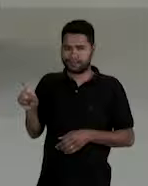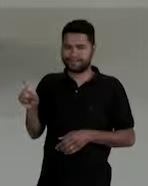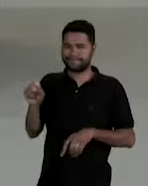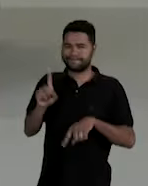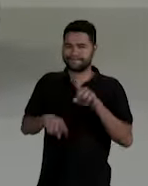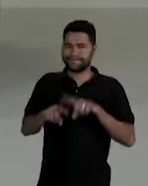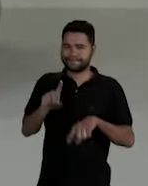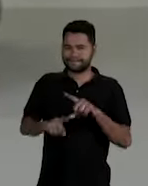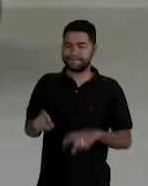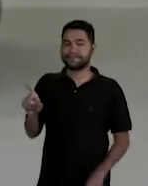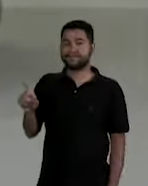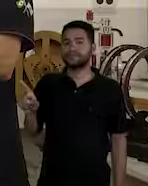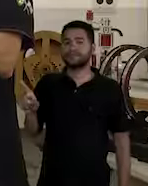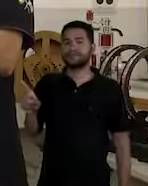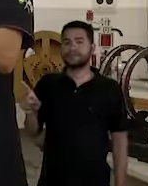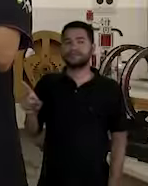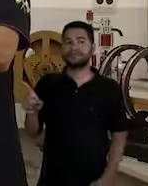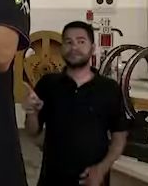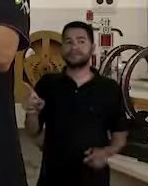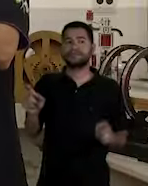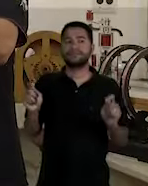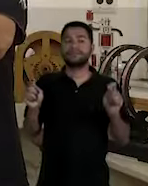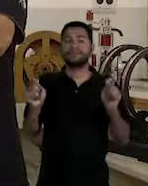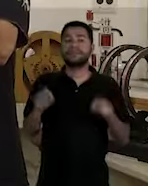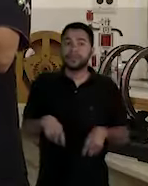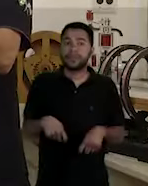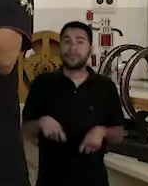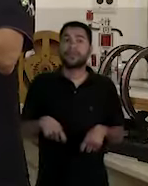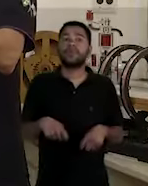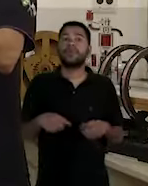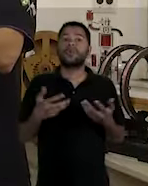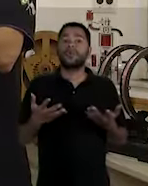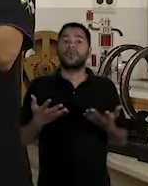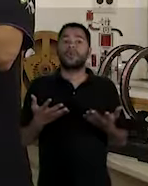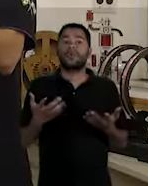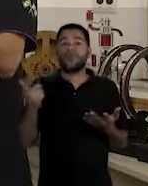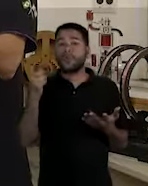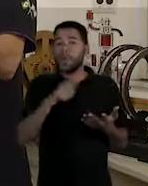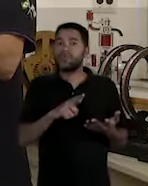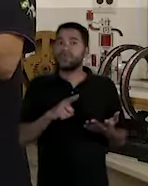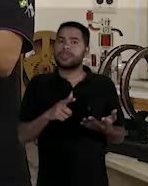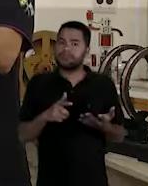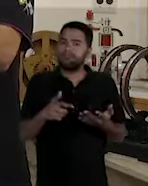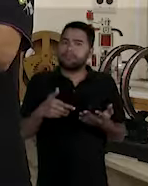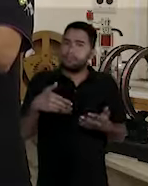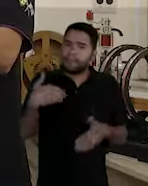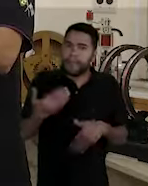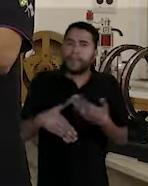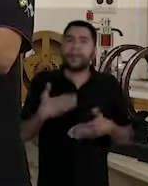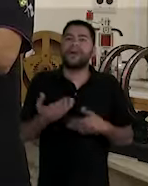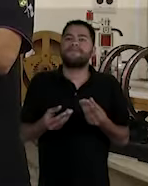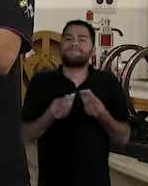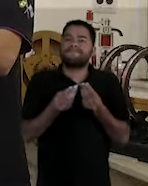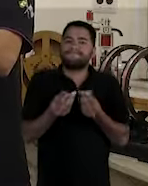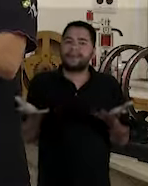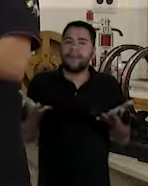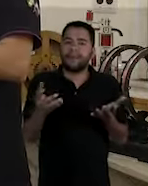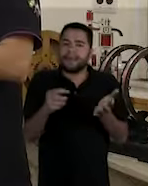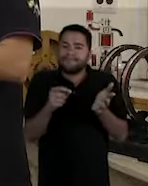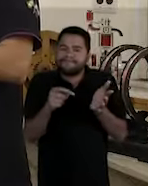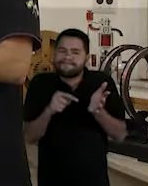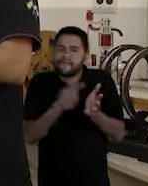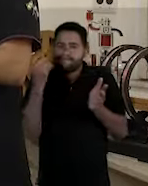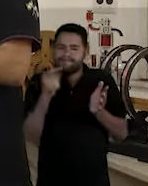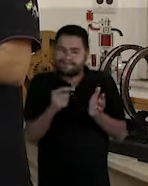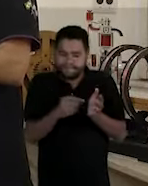aqui, ó, para poder disparar, para poder dar ignição. Ela provoca uma faísca.